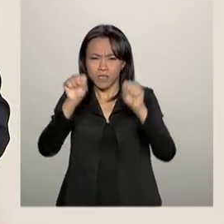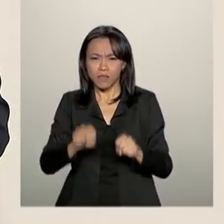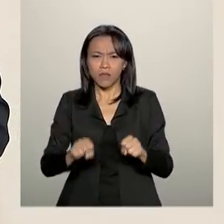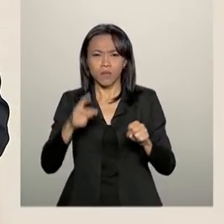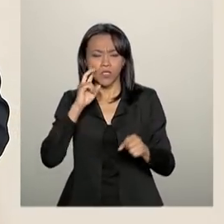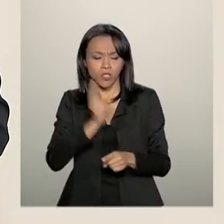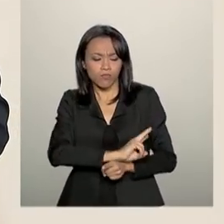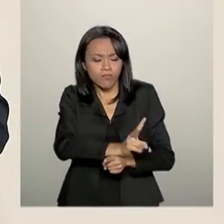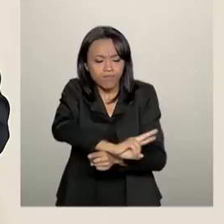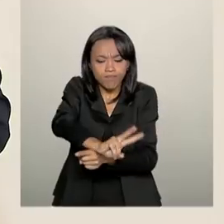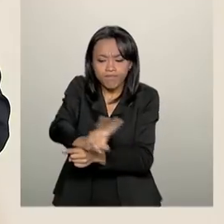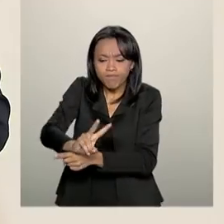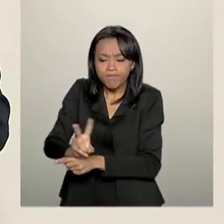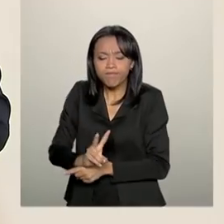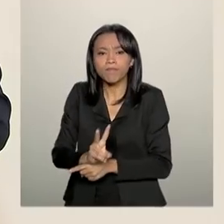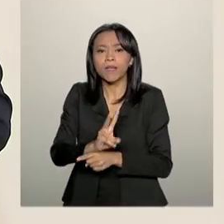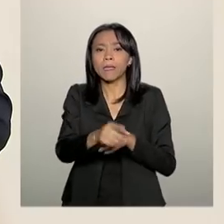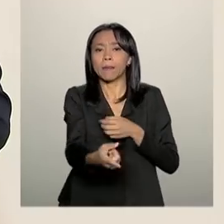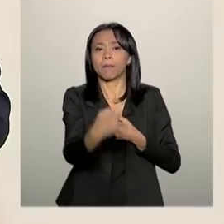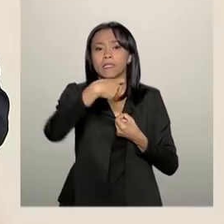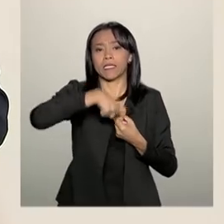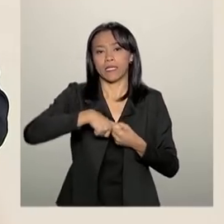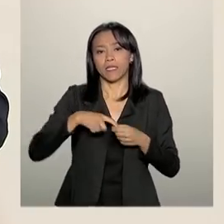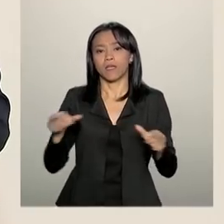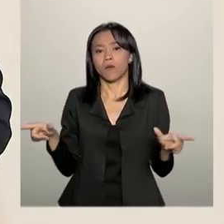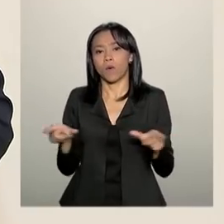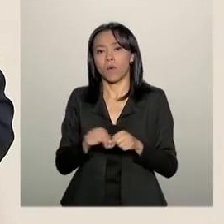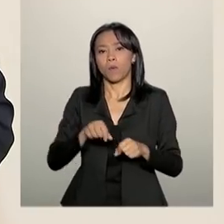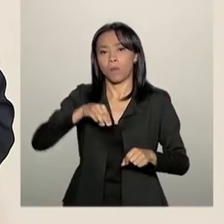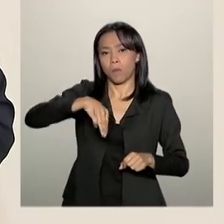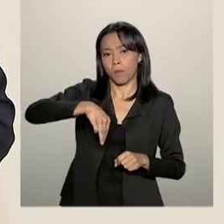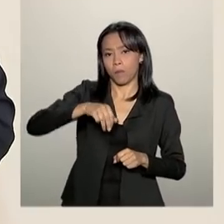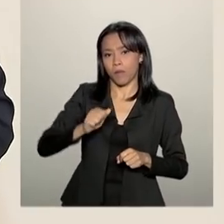em parceria com o MAPA, Segov.